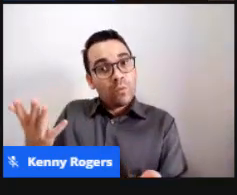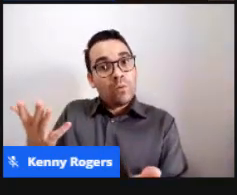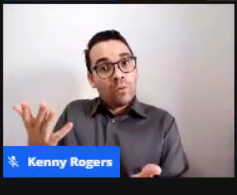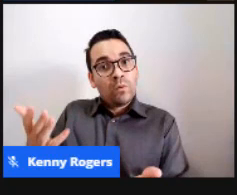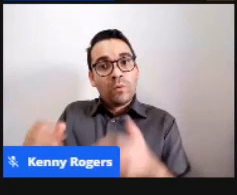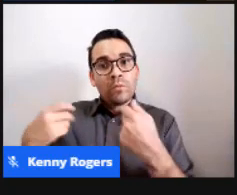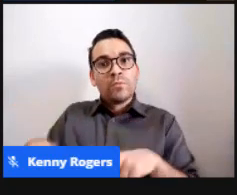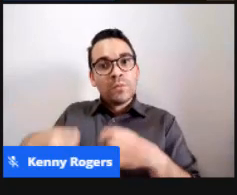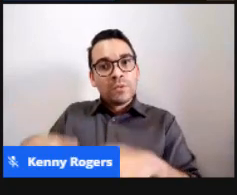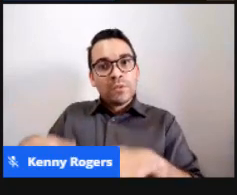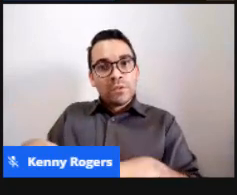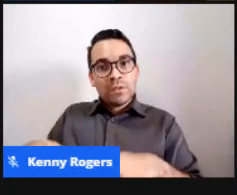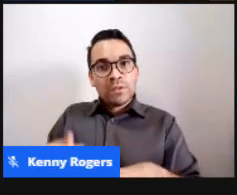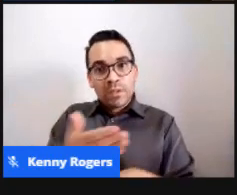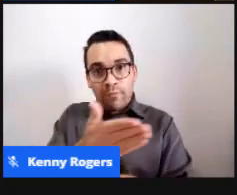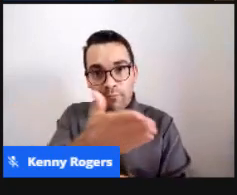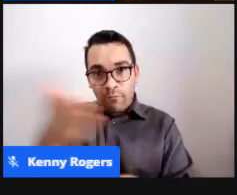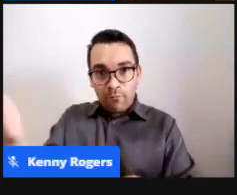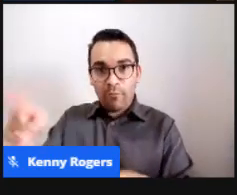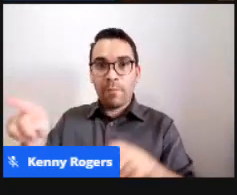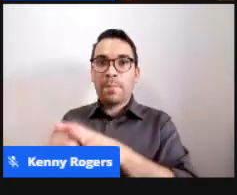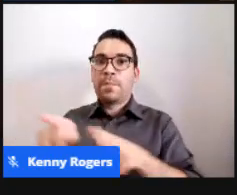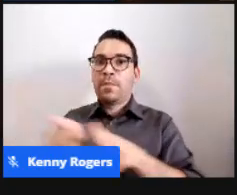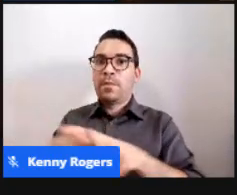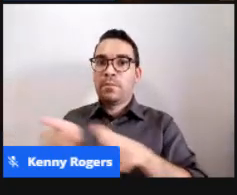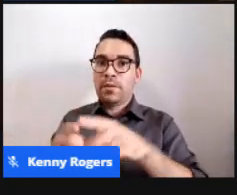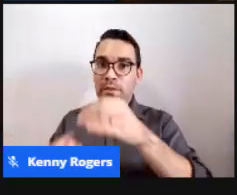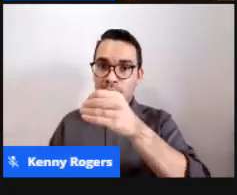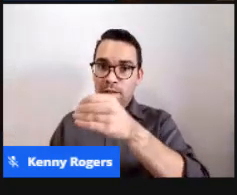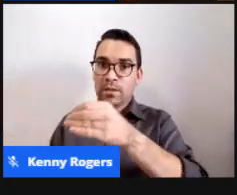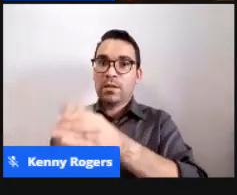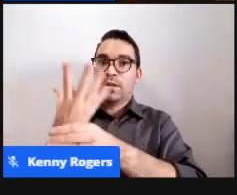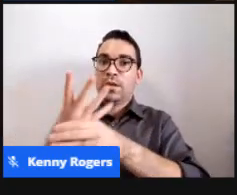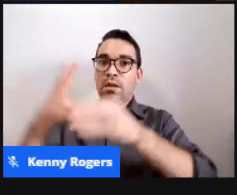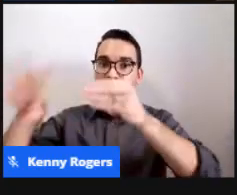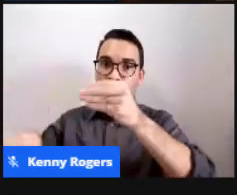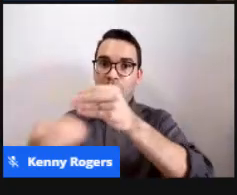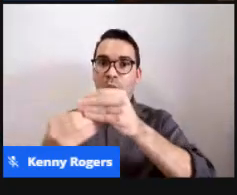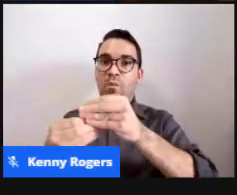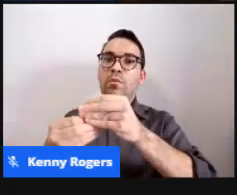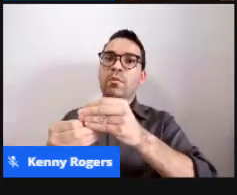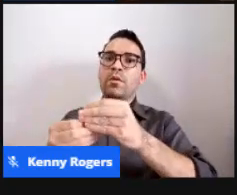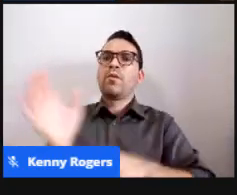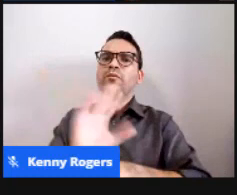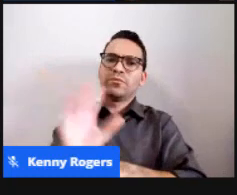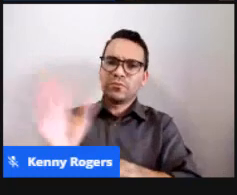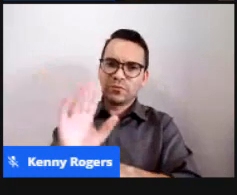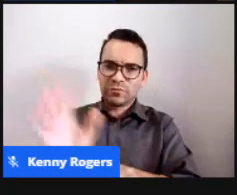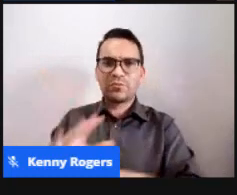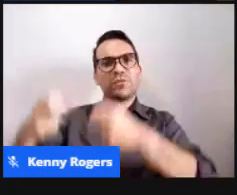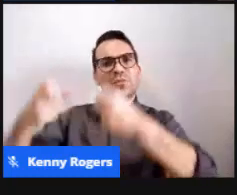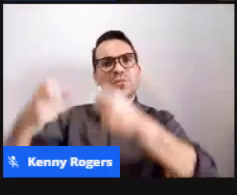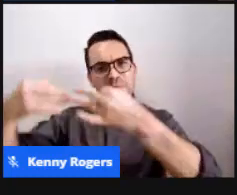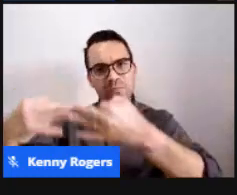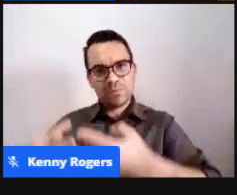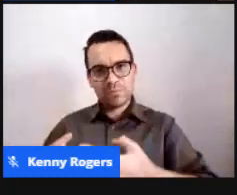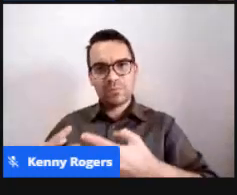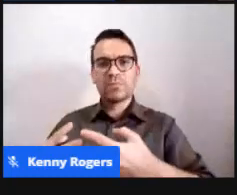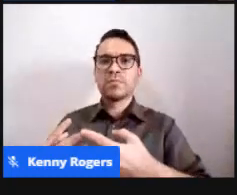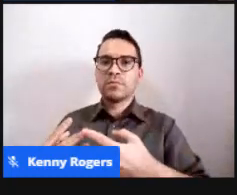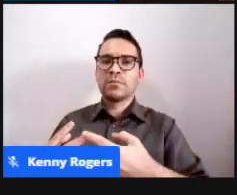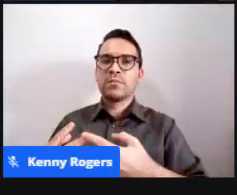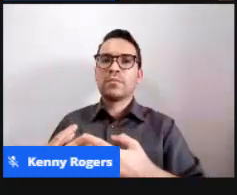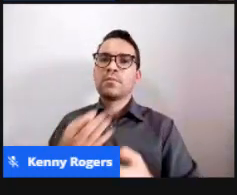o mínimo nosso, entendeu? Então, vocês podem complementar isso com vídeos, explicações, né?